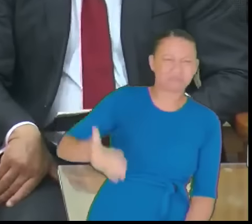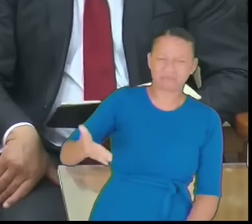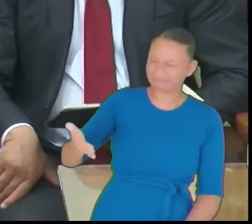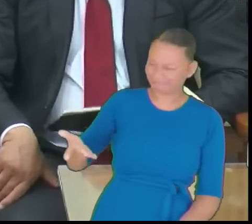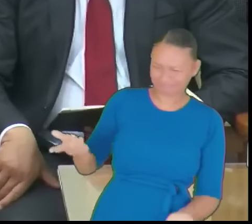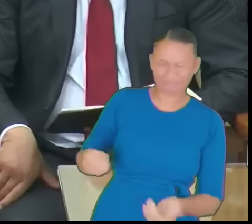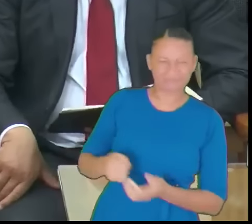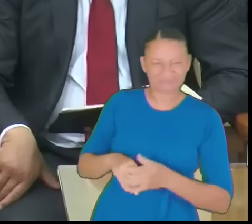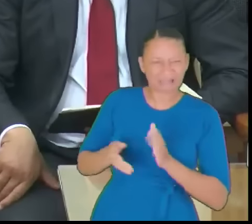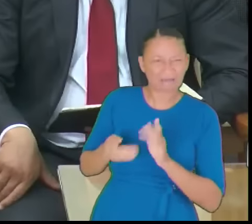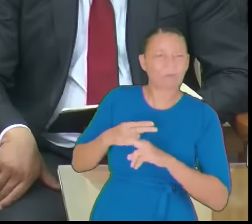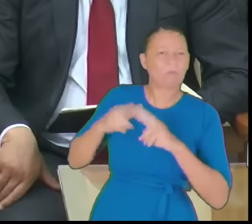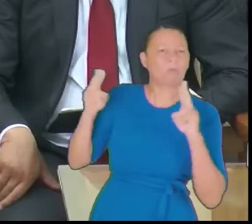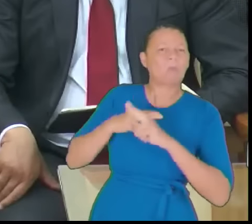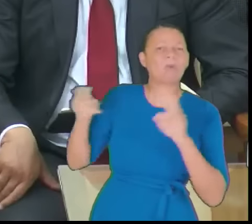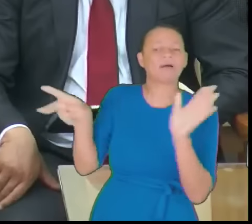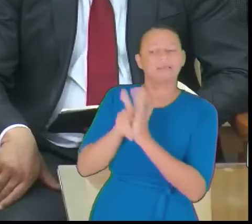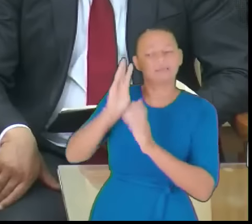meio.